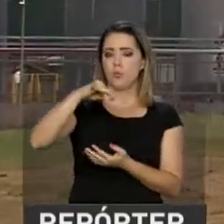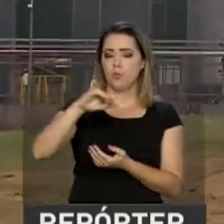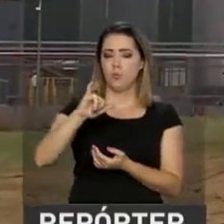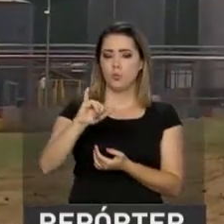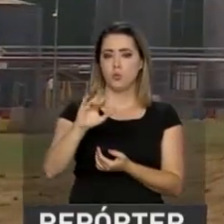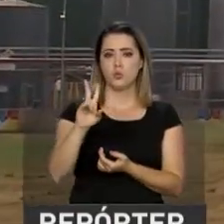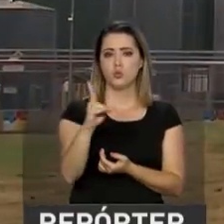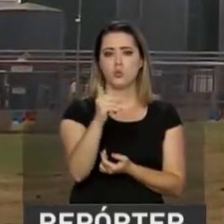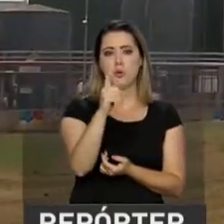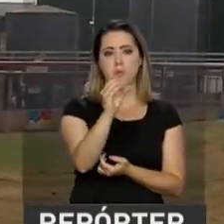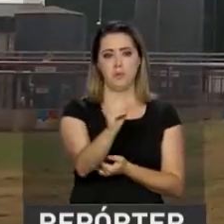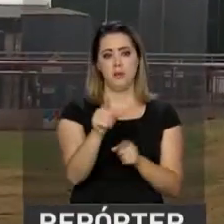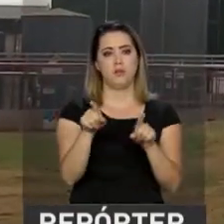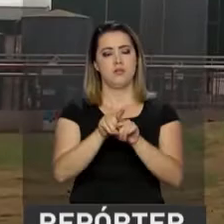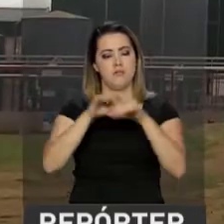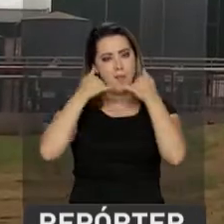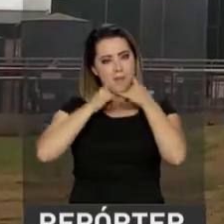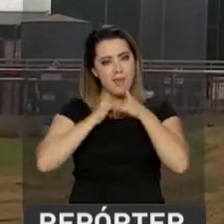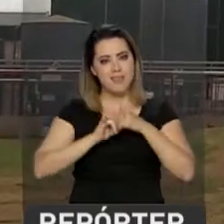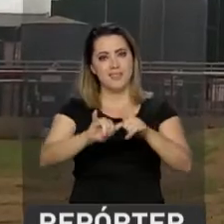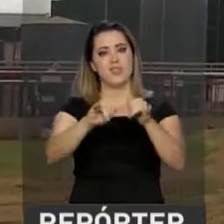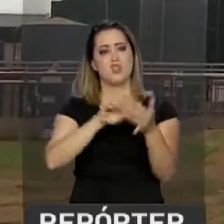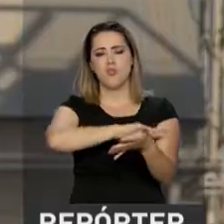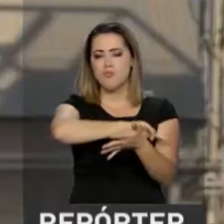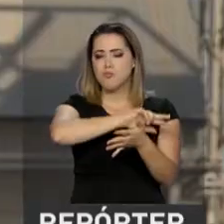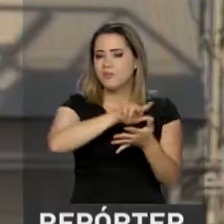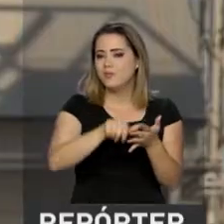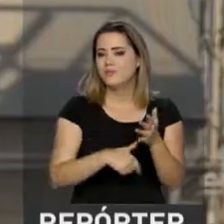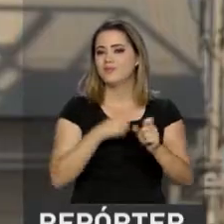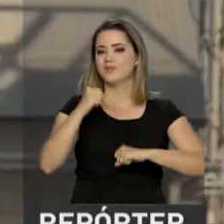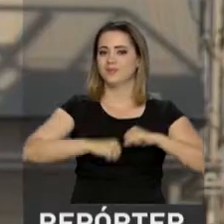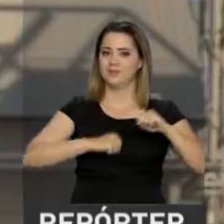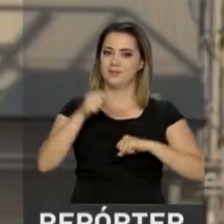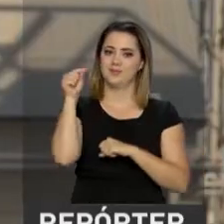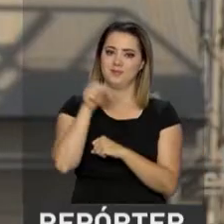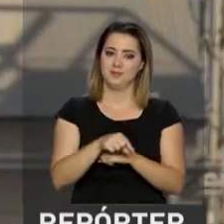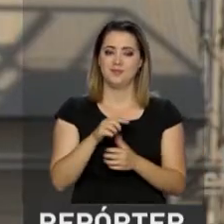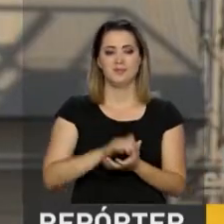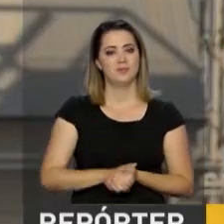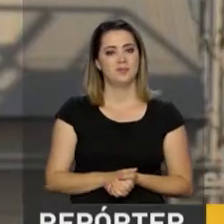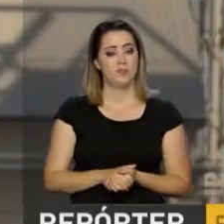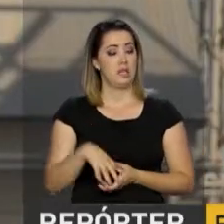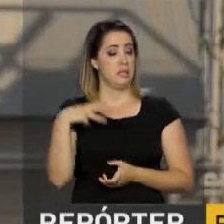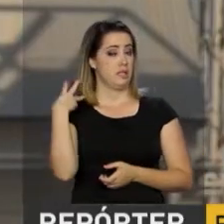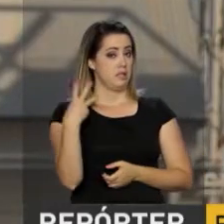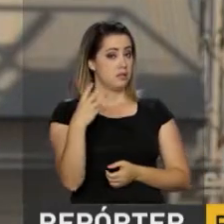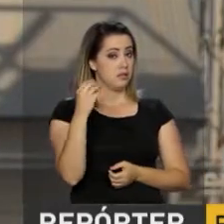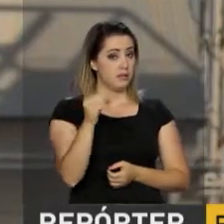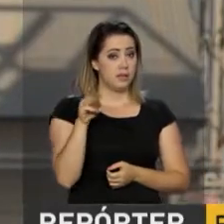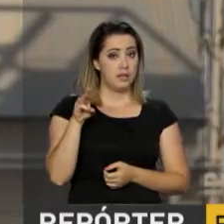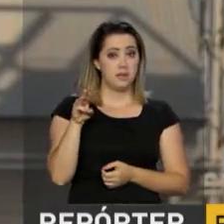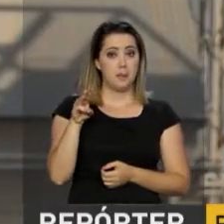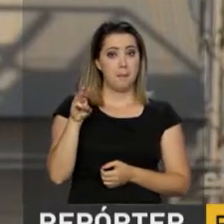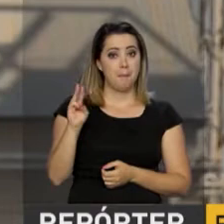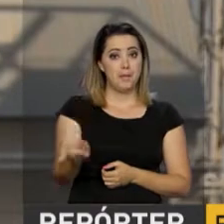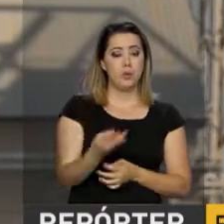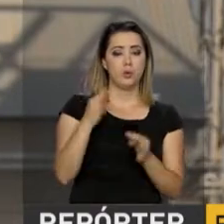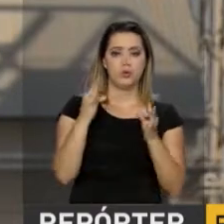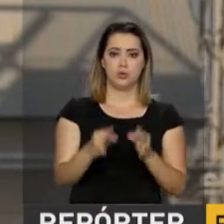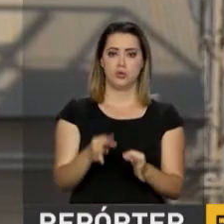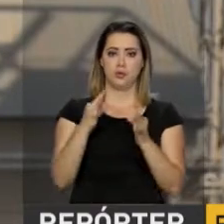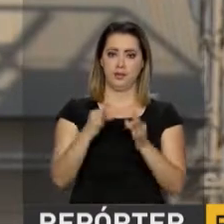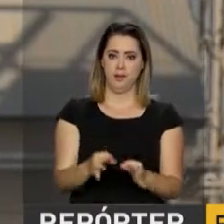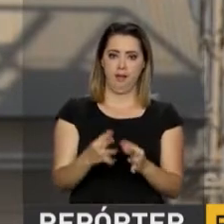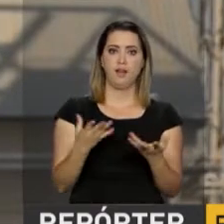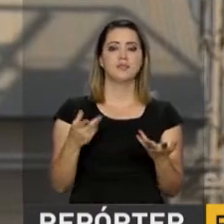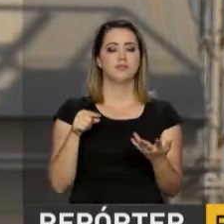60 mil megawatts de eletricidade são 30 milhões de toneladas das quais 25 milhões têm que sair do estado ainda